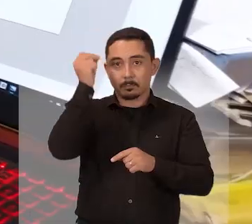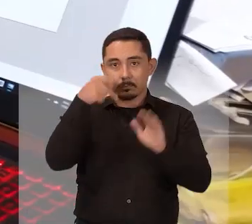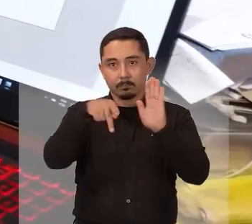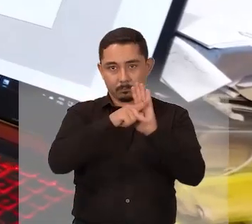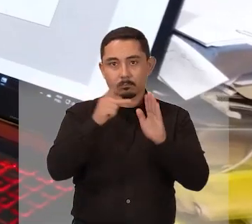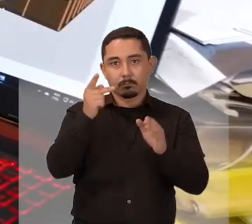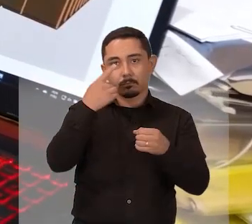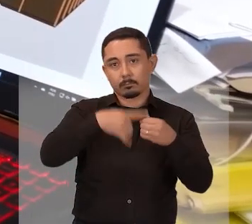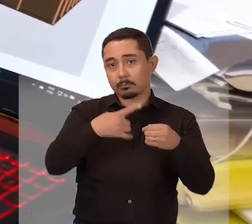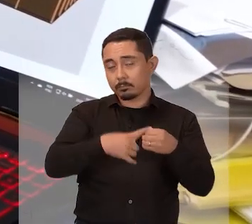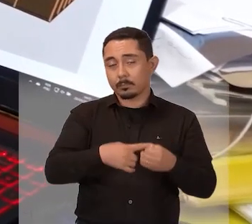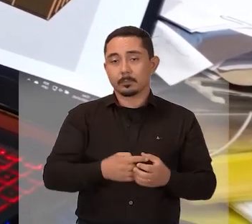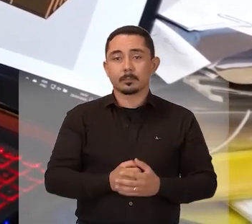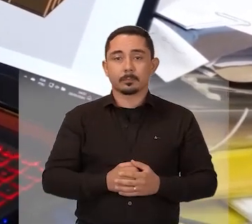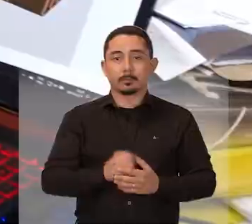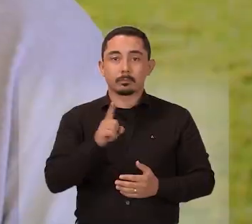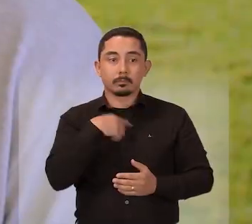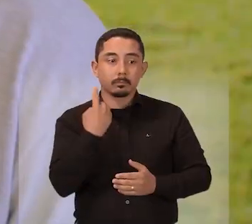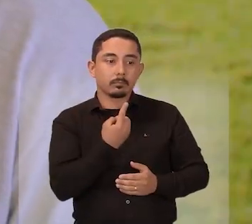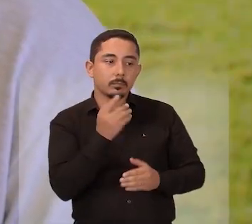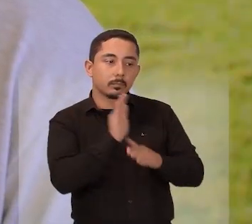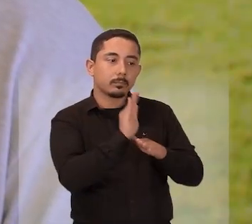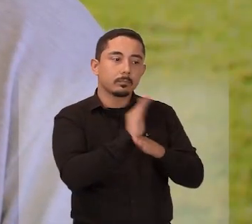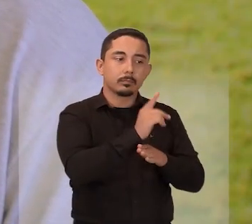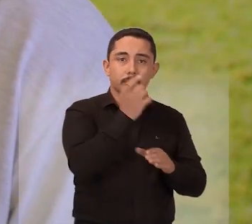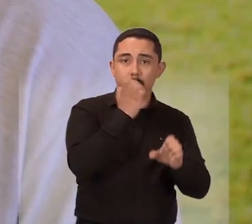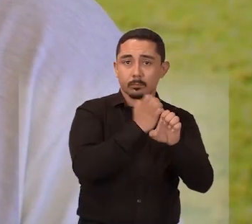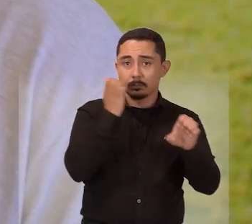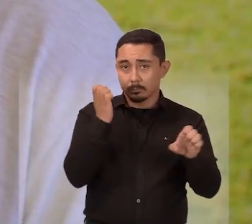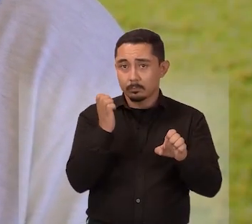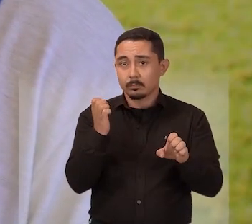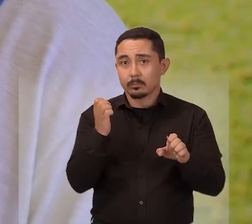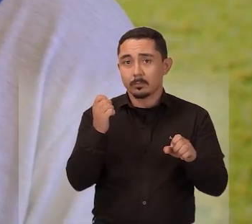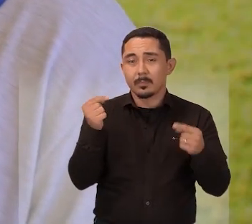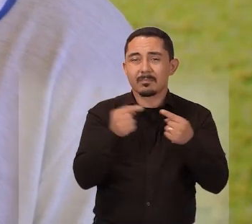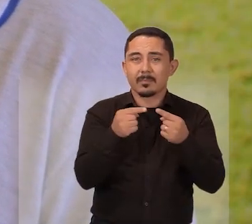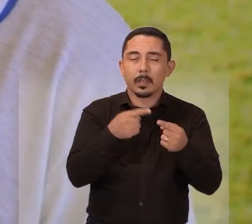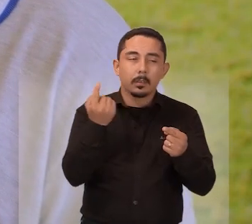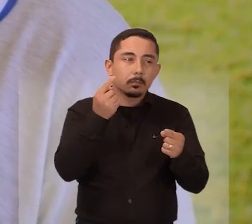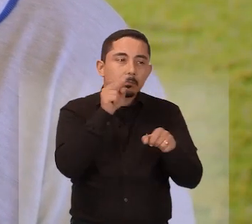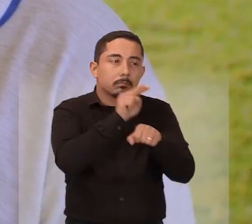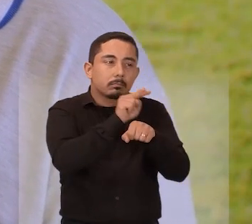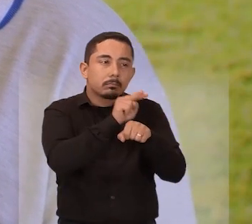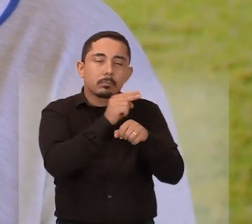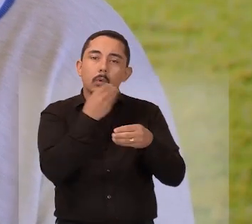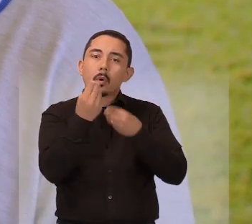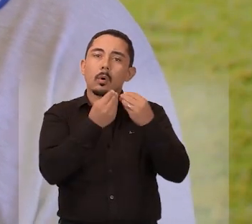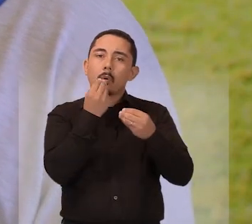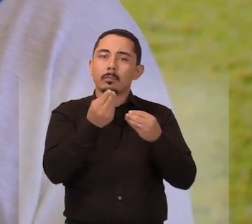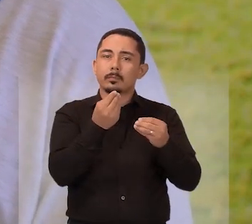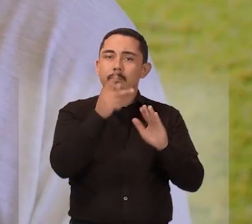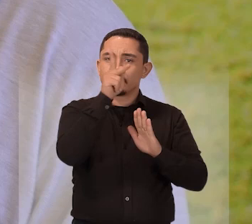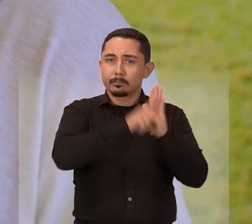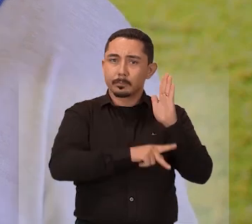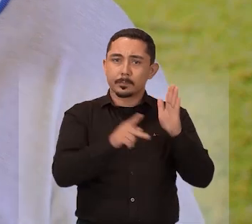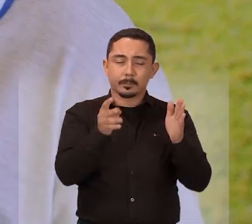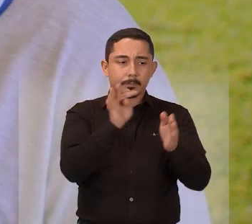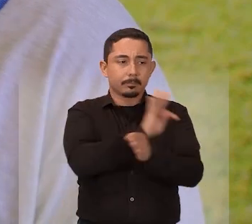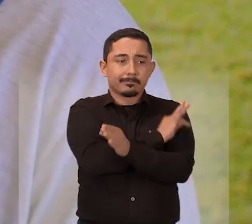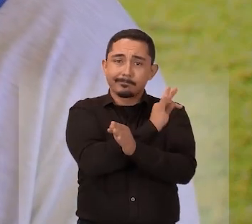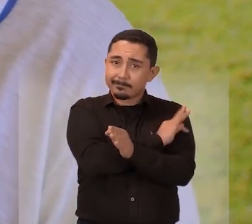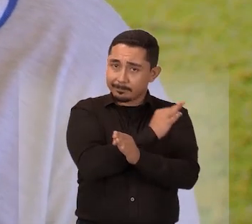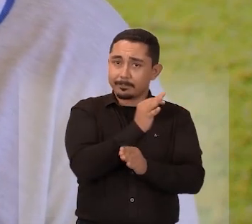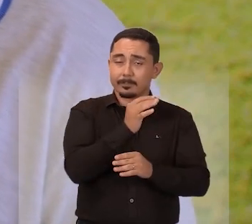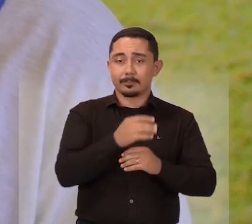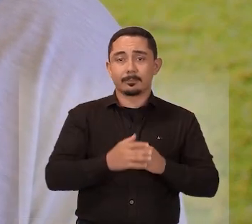da Prefeitura de Monte Santo. A nossa participação como engenharia está na supervisão, além da estruturação dessa proposta num